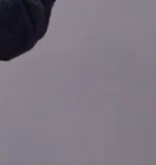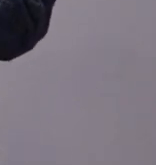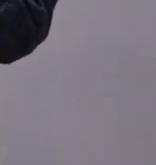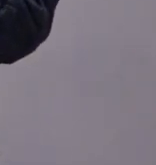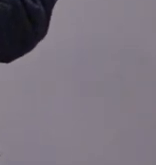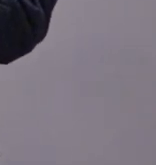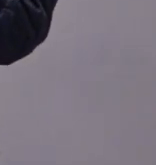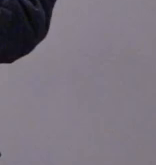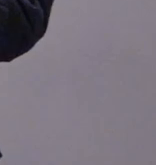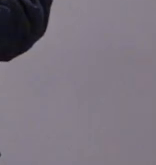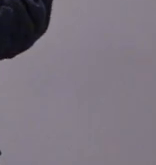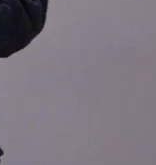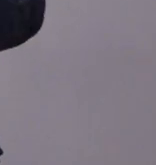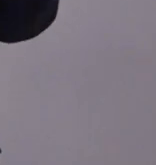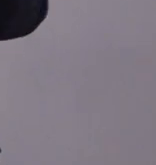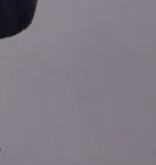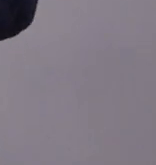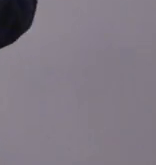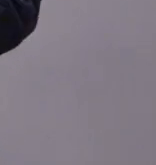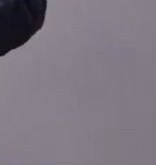palestra da manhã.